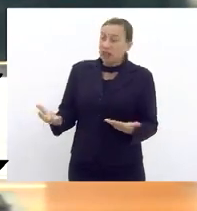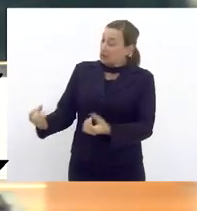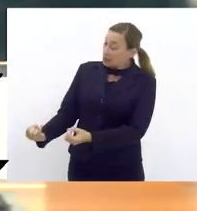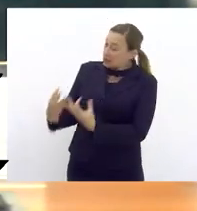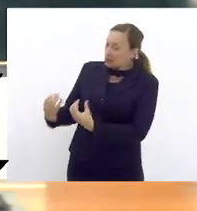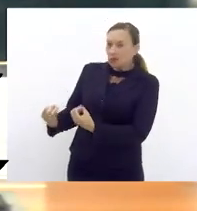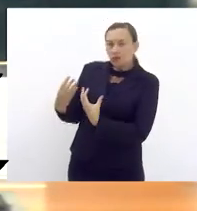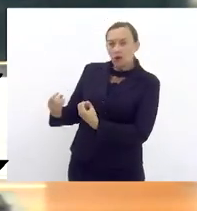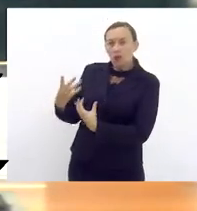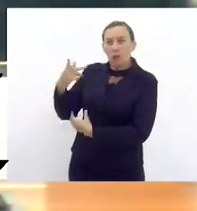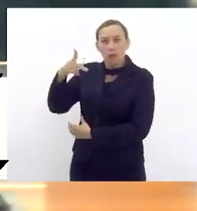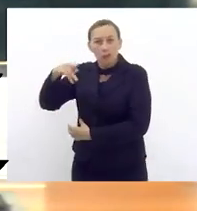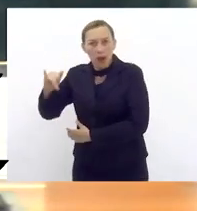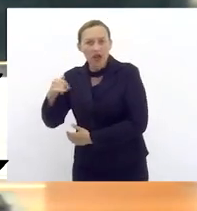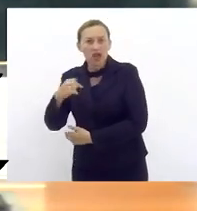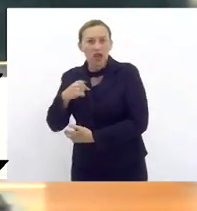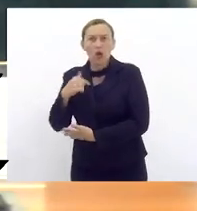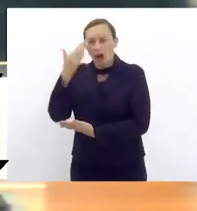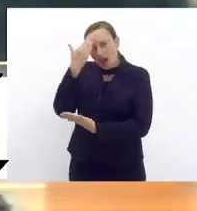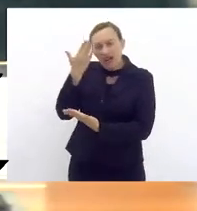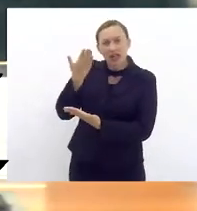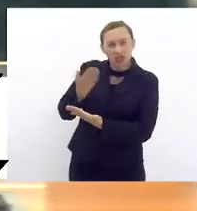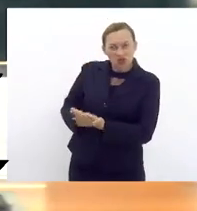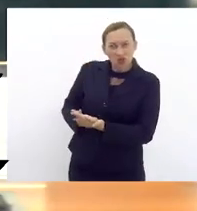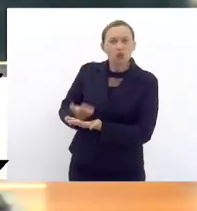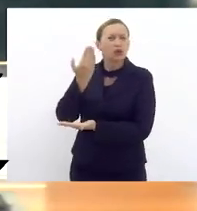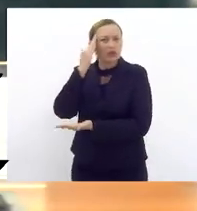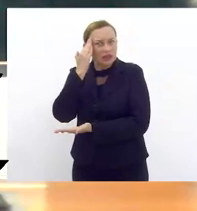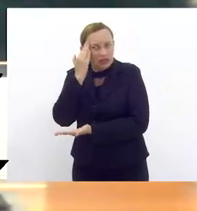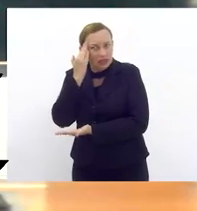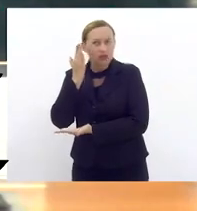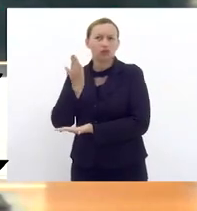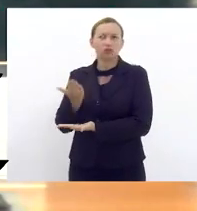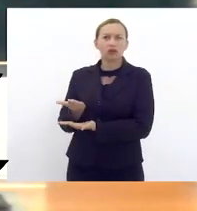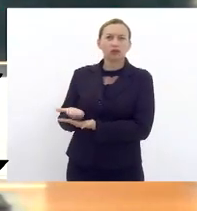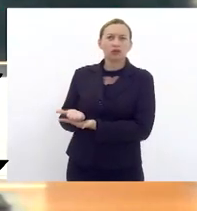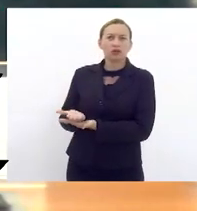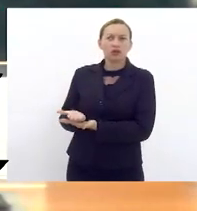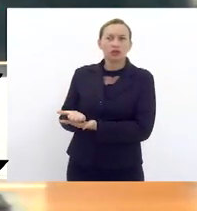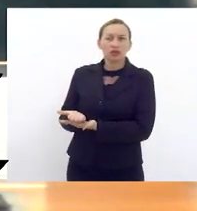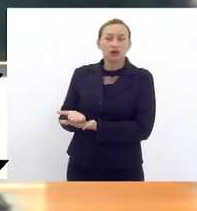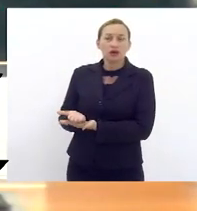por aquilo que creio entendo que é certo ser